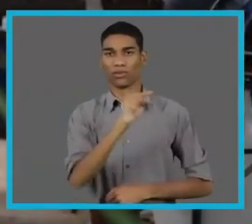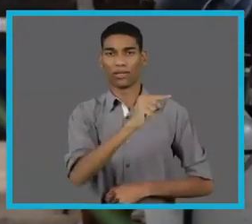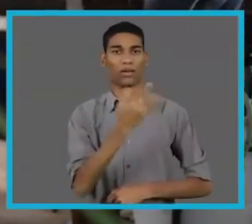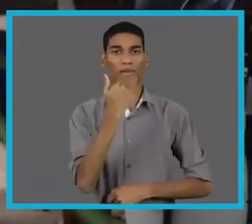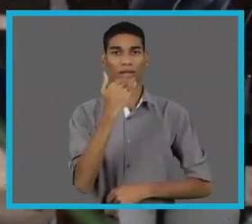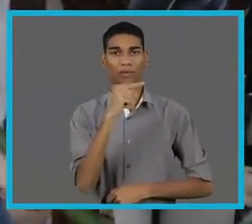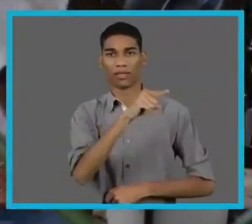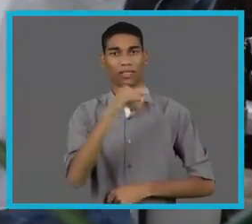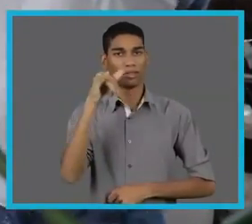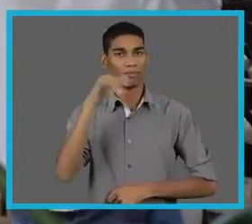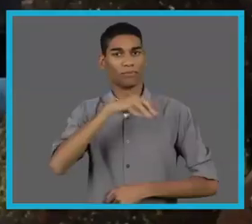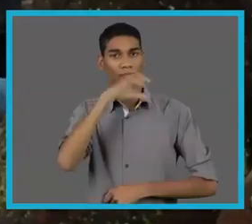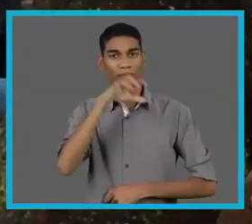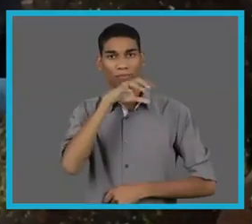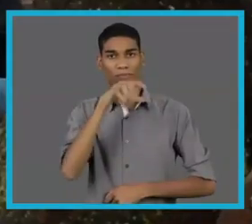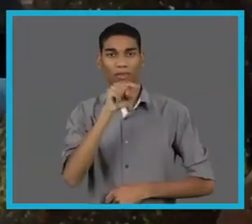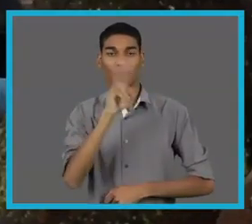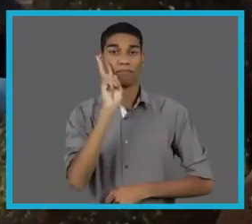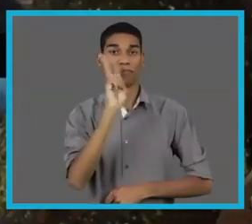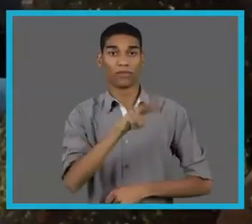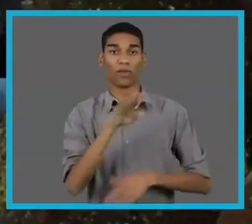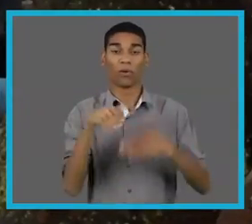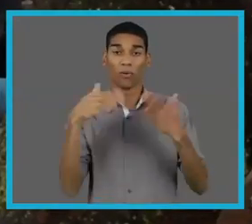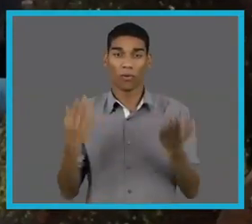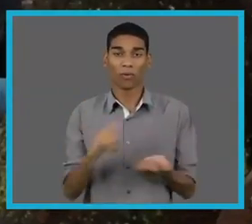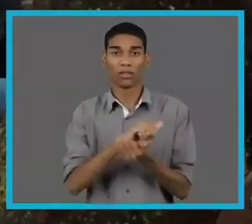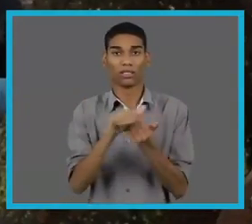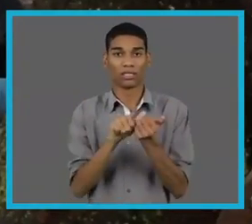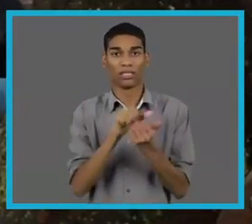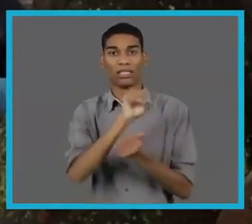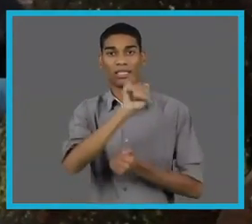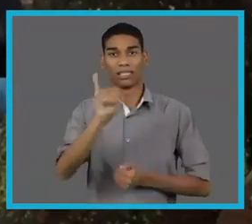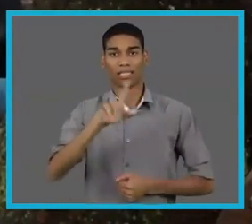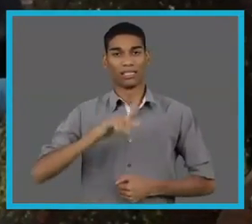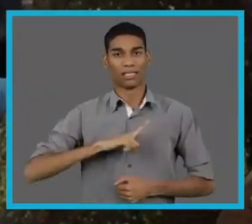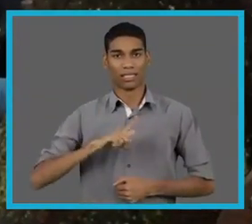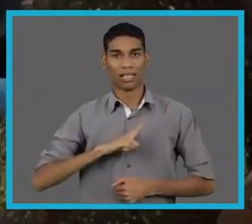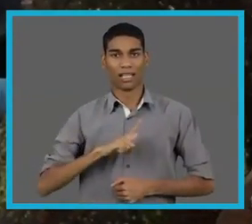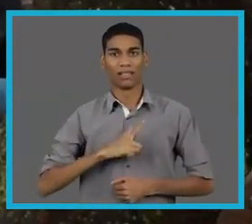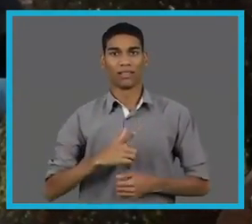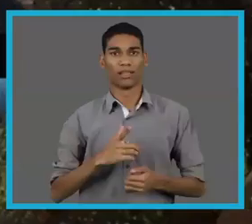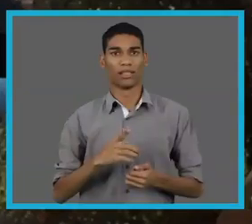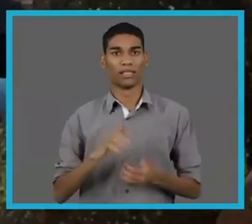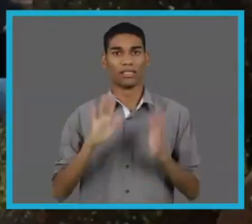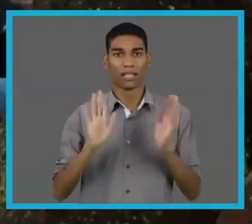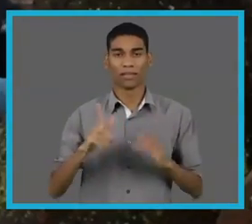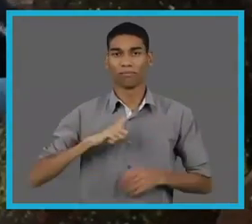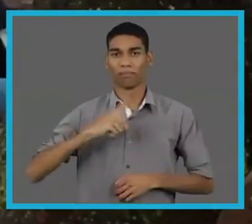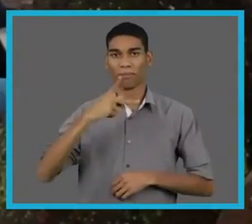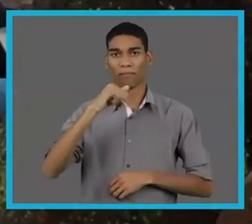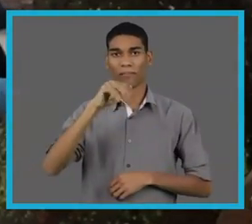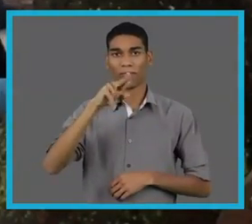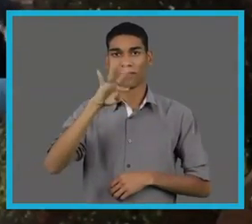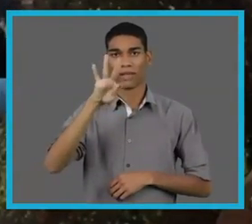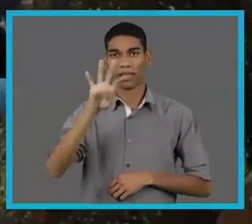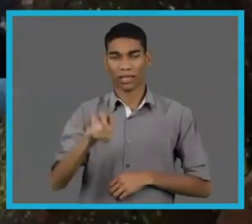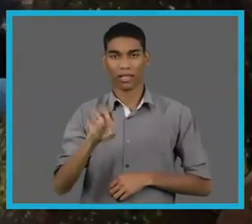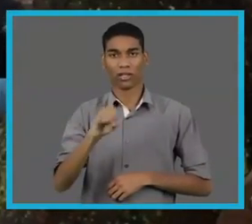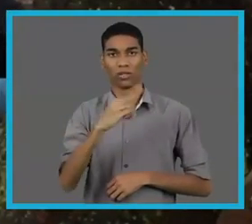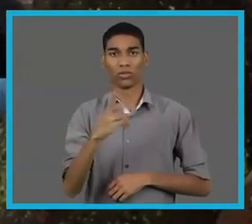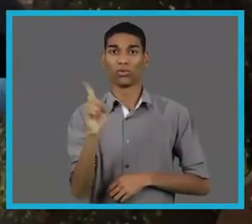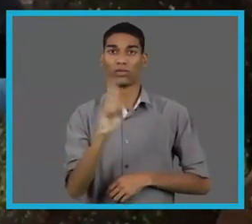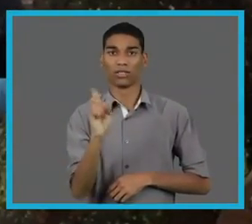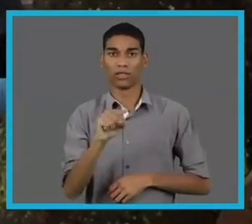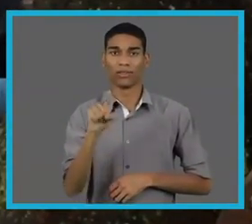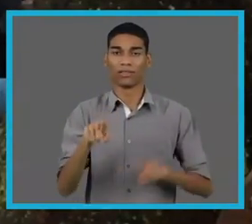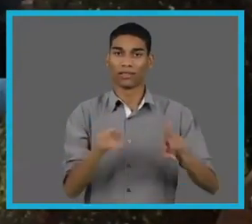com a alimentação dos animais. Ele tem que olhar qual é a sua pastagem, já tem piquete, se ele vai fazer